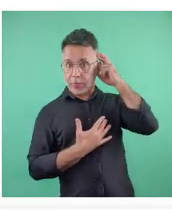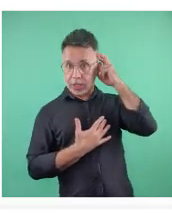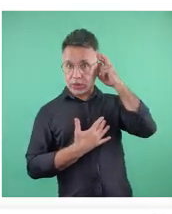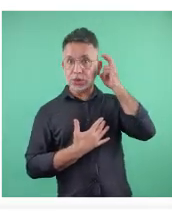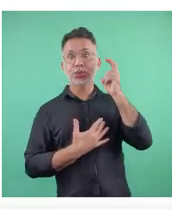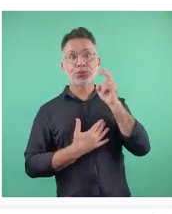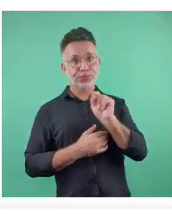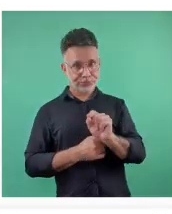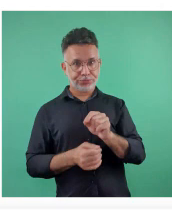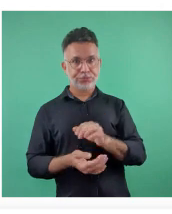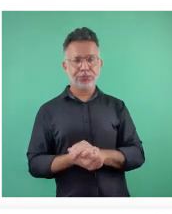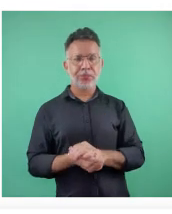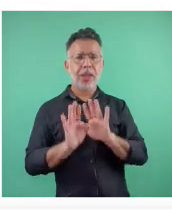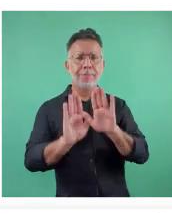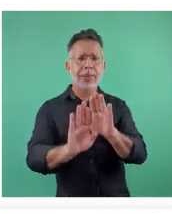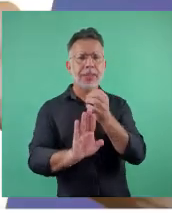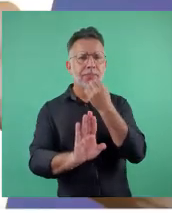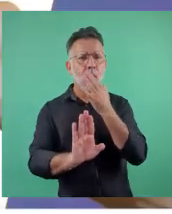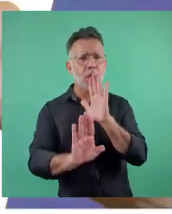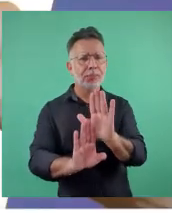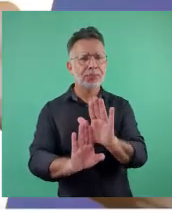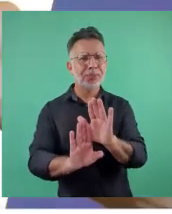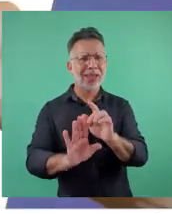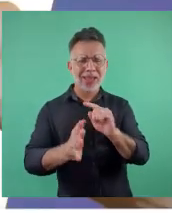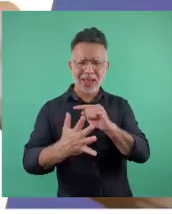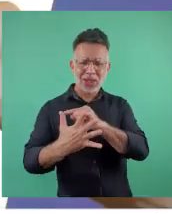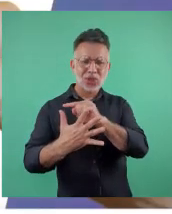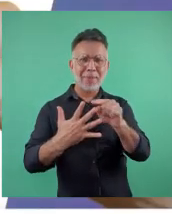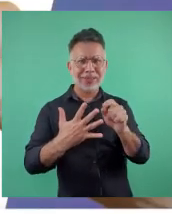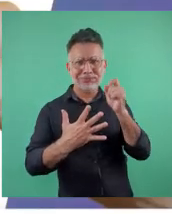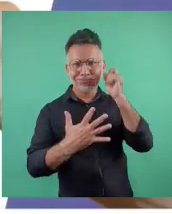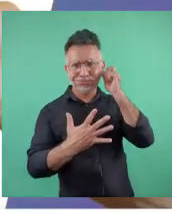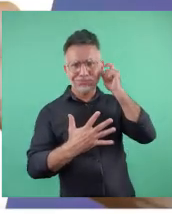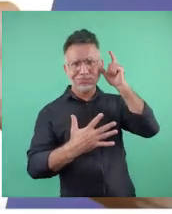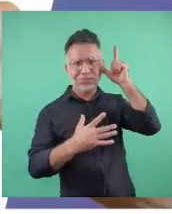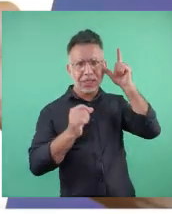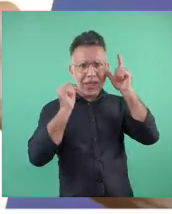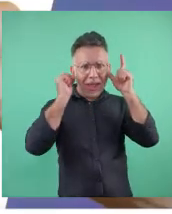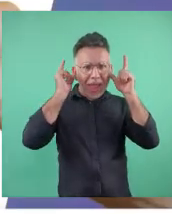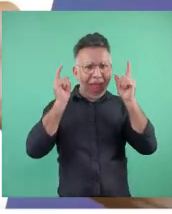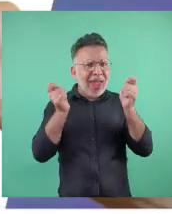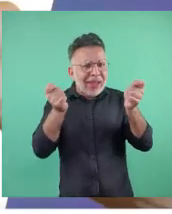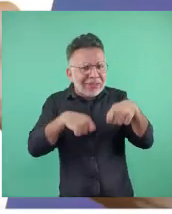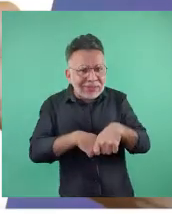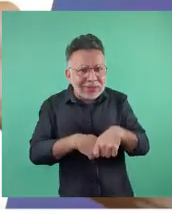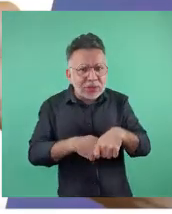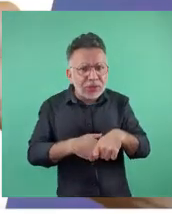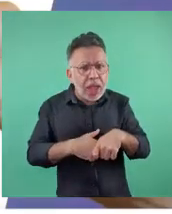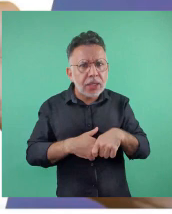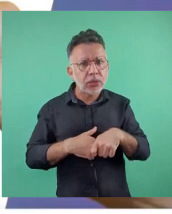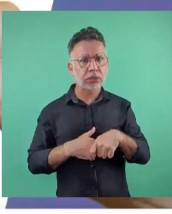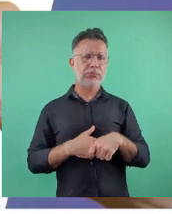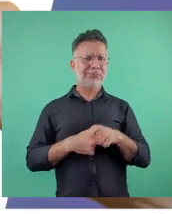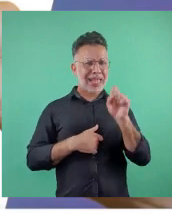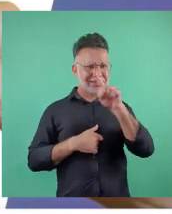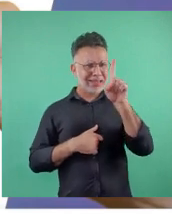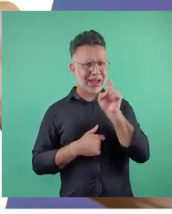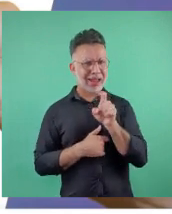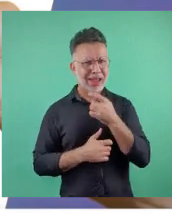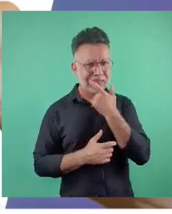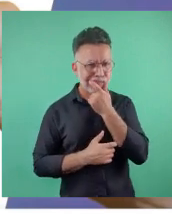opção de ter também o implante coclear. Bom, somente essa amplificação é